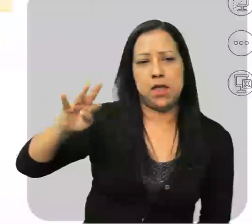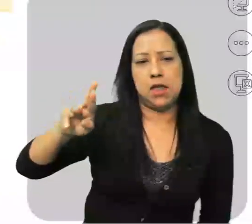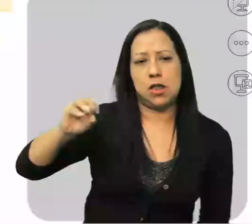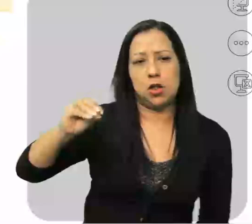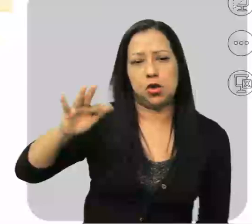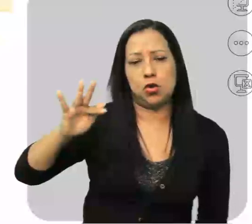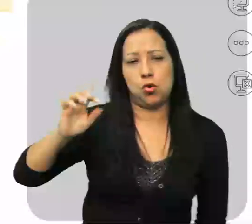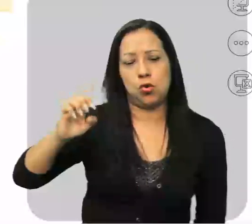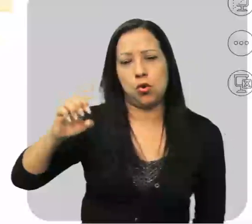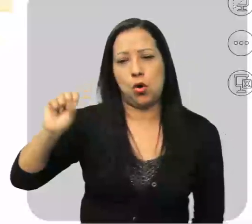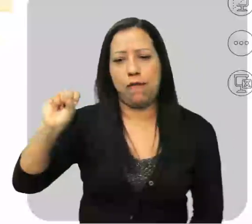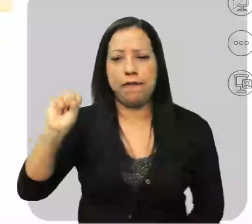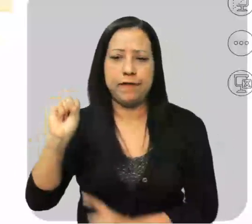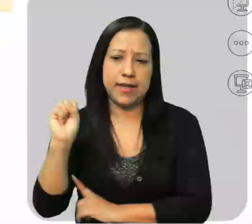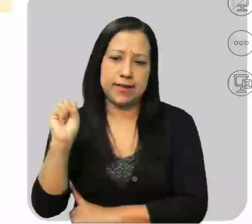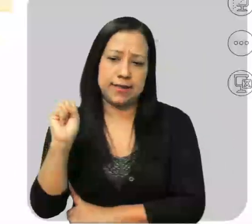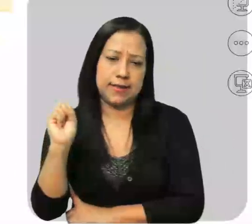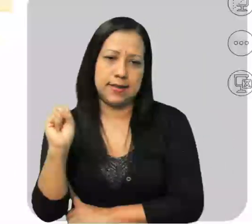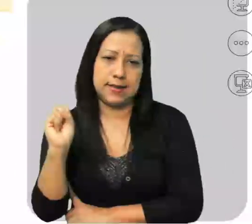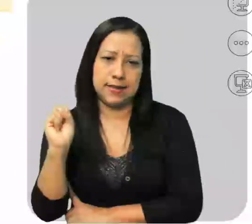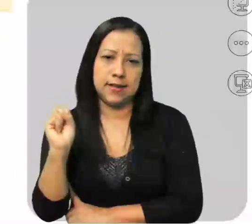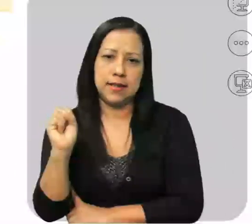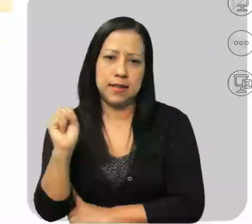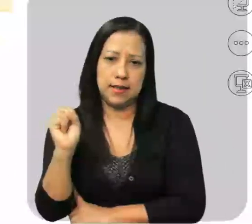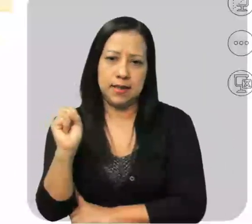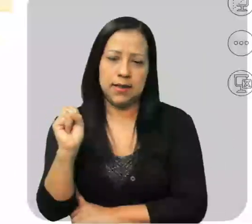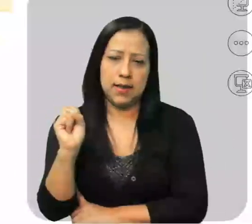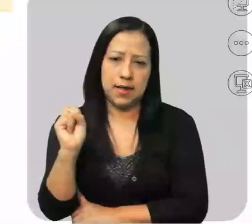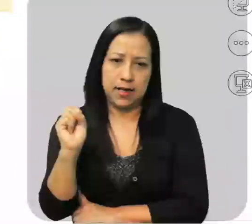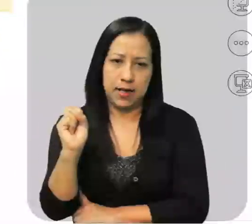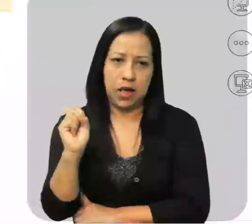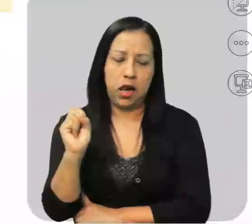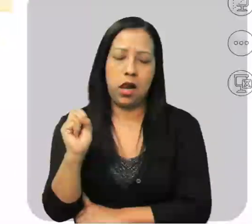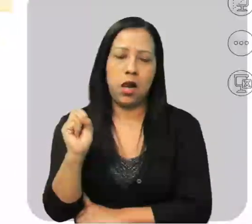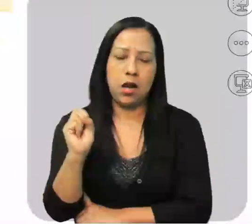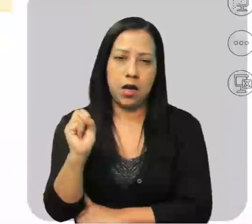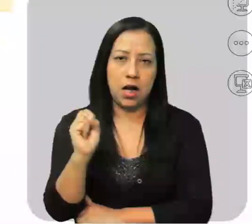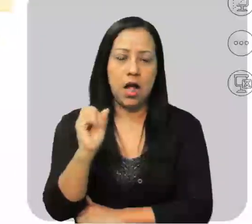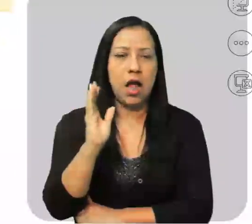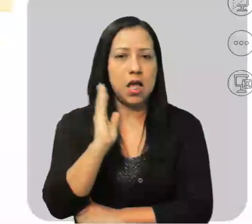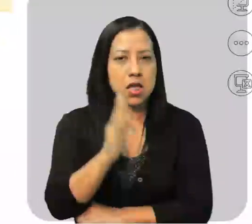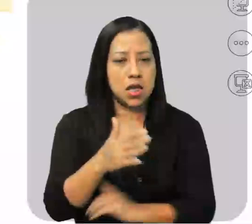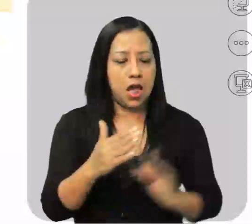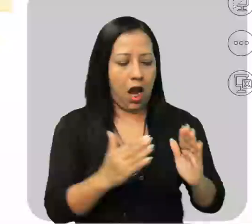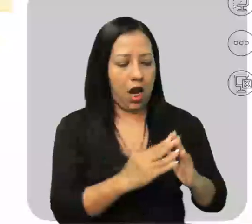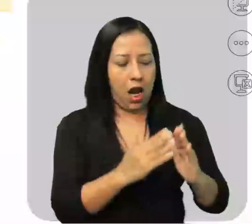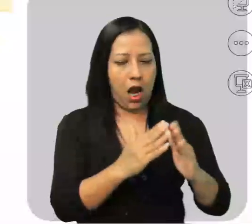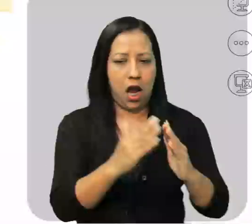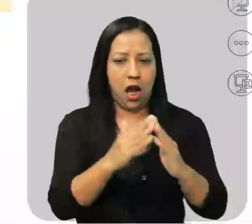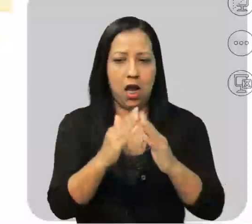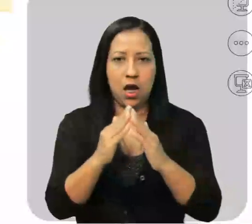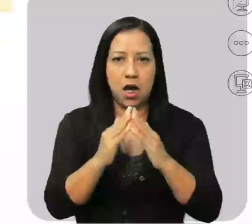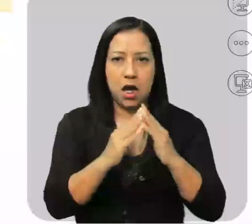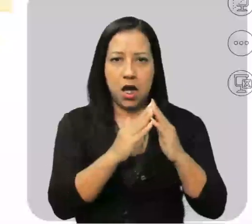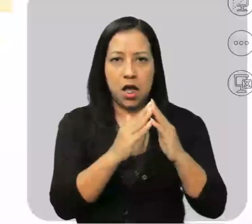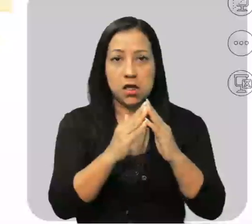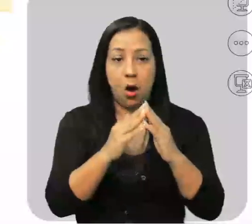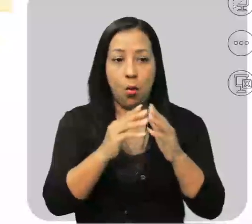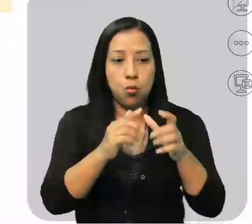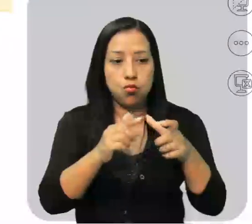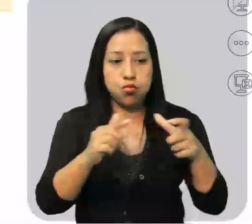Áreas limítrofes, ou seja, perto da área urbana, elas já estão entrando em